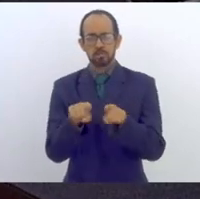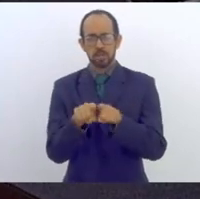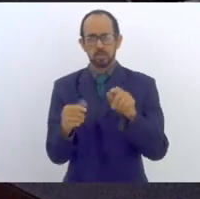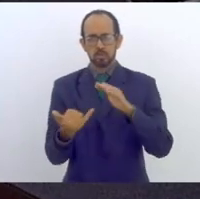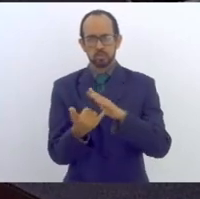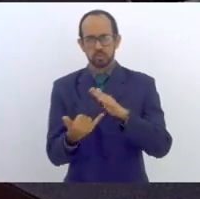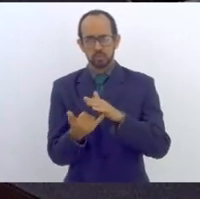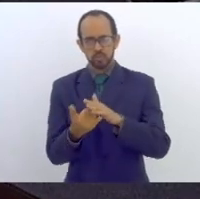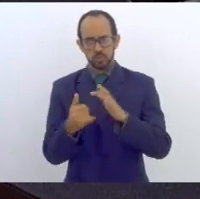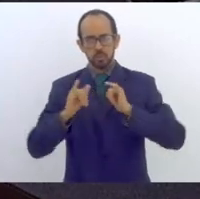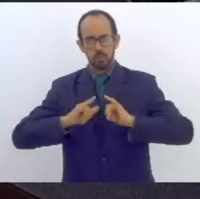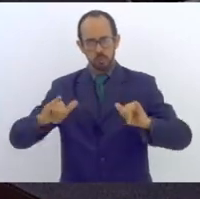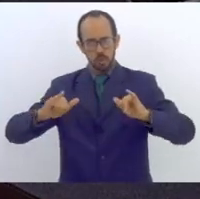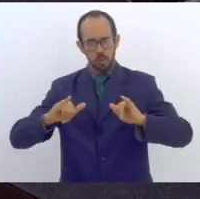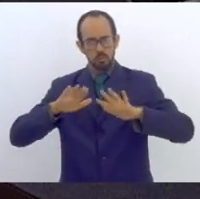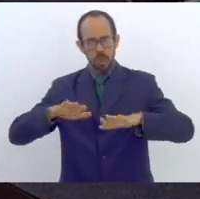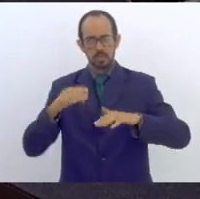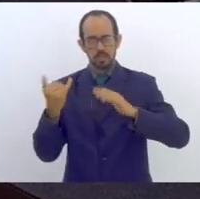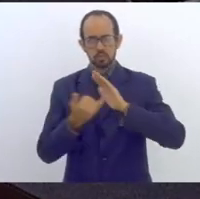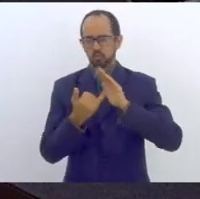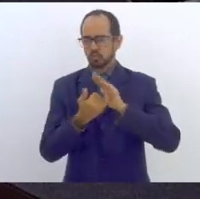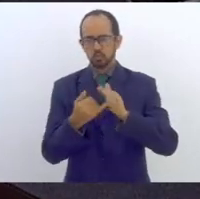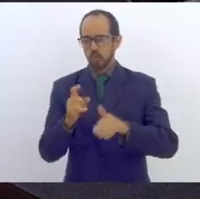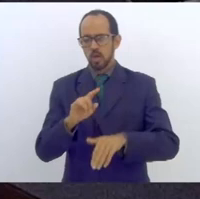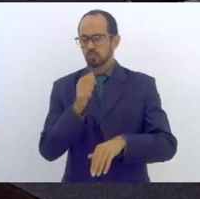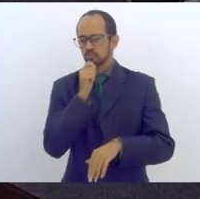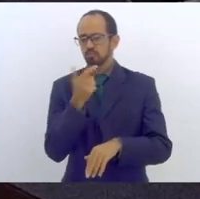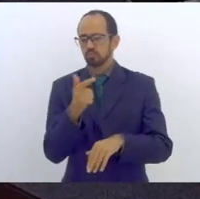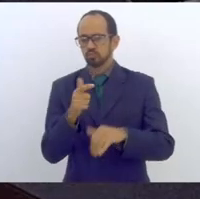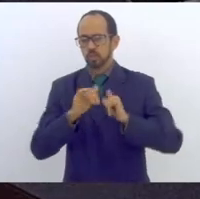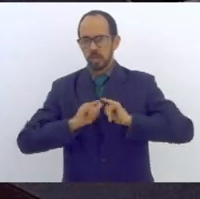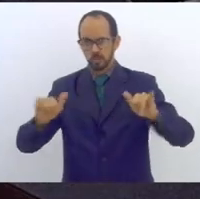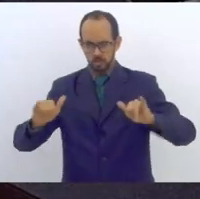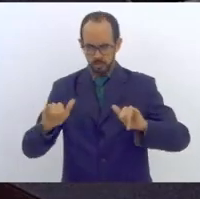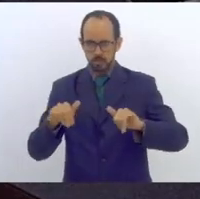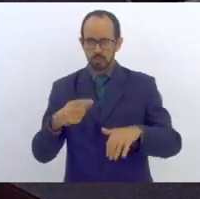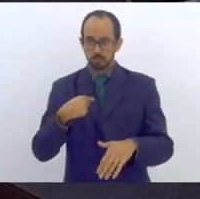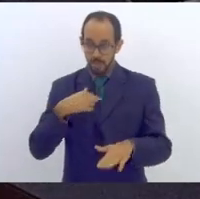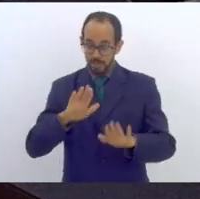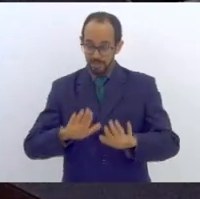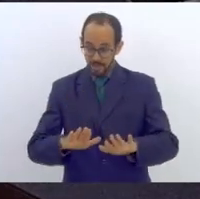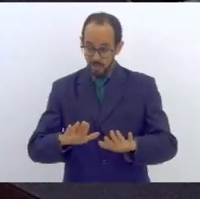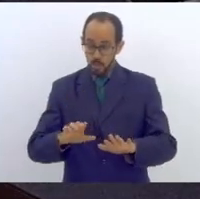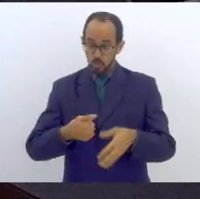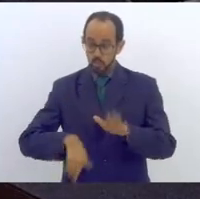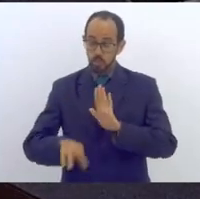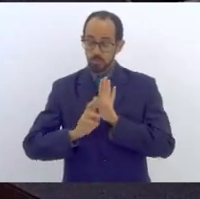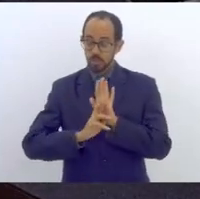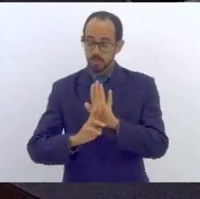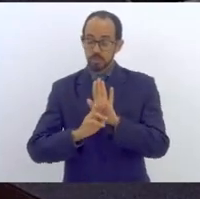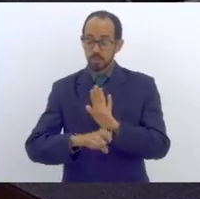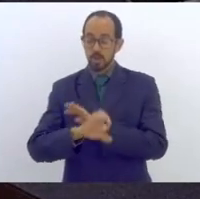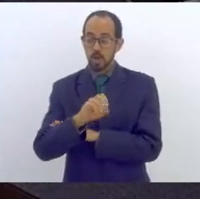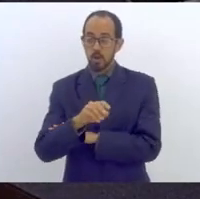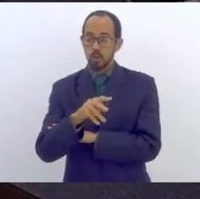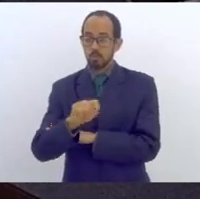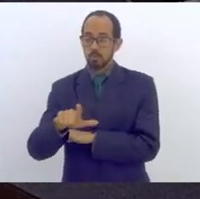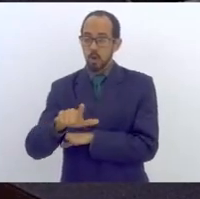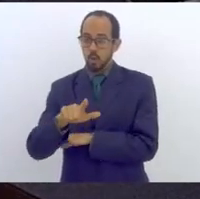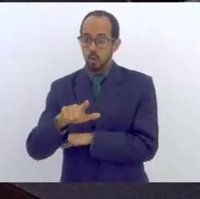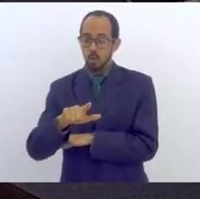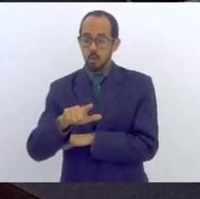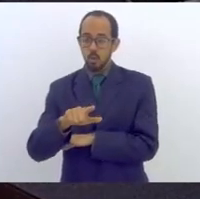republicou e as entidades não estavam na segunda publicação mas eu eu que tô representando a corpão no GT da 3586